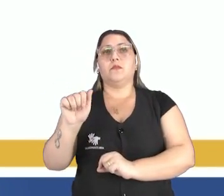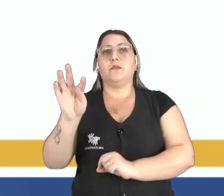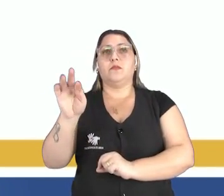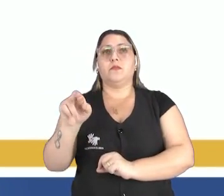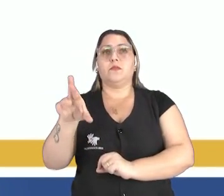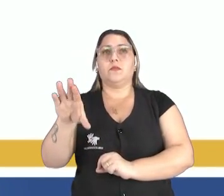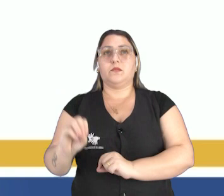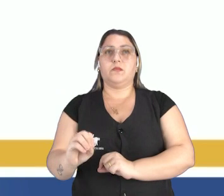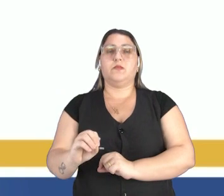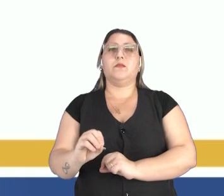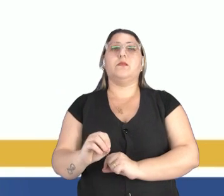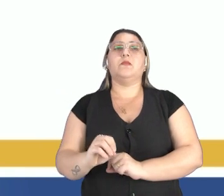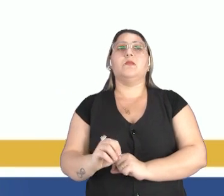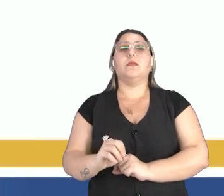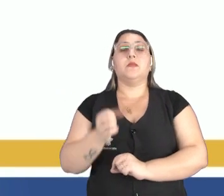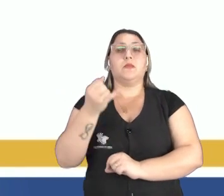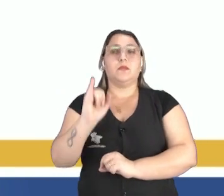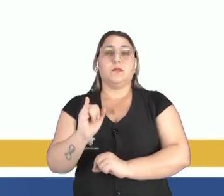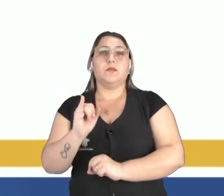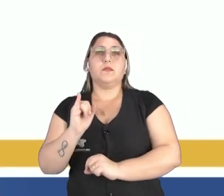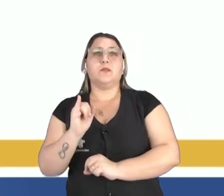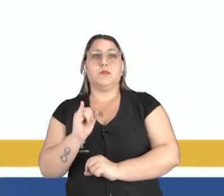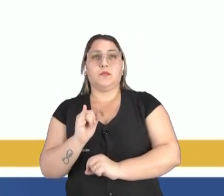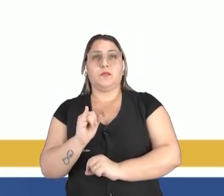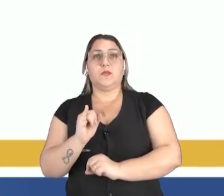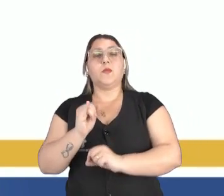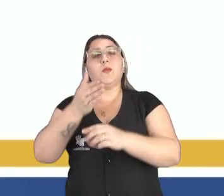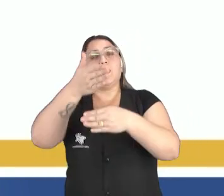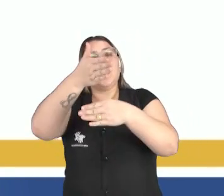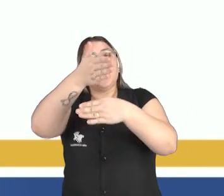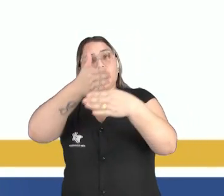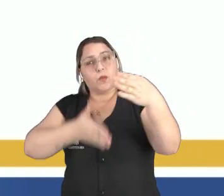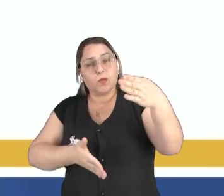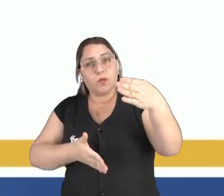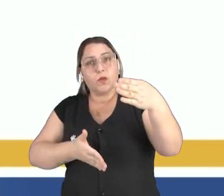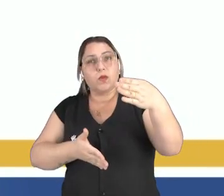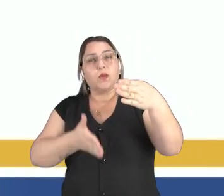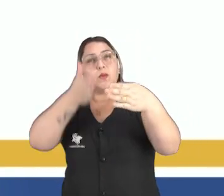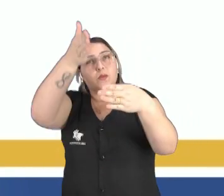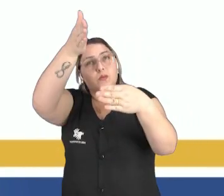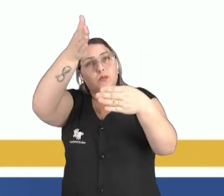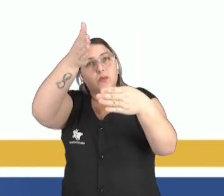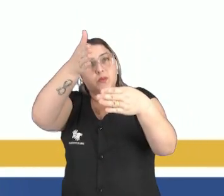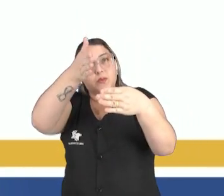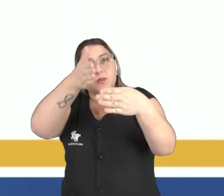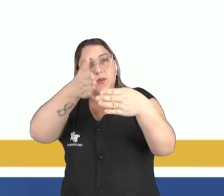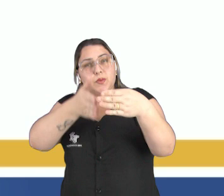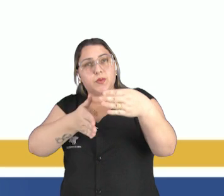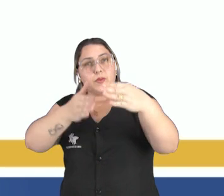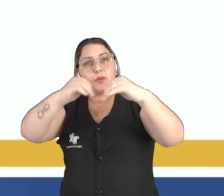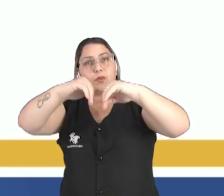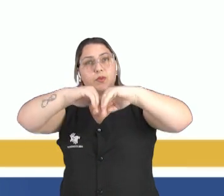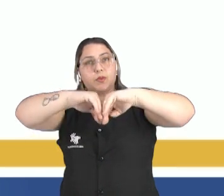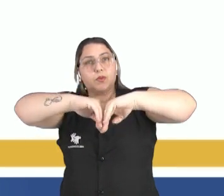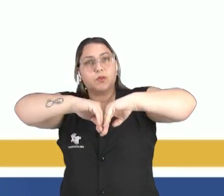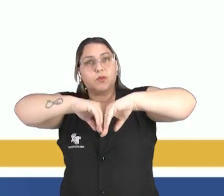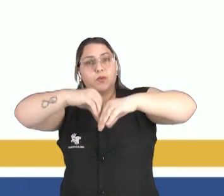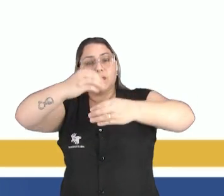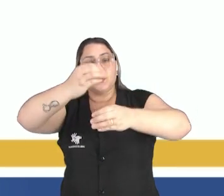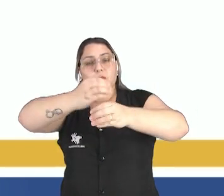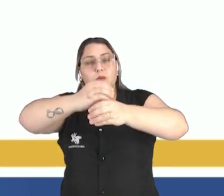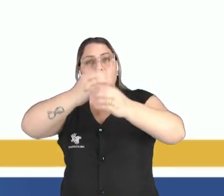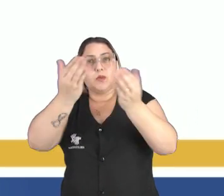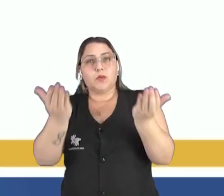legal. É aquele que, se eu fizer uma secção, um corte, tá? De cima para baixo no cilindro, tá? A figura obtida vai me